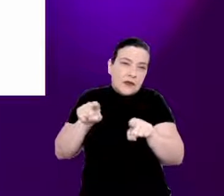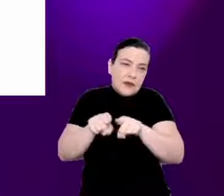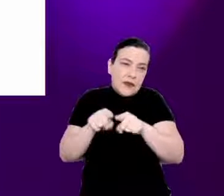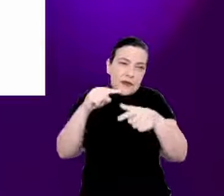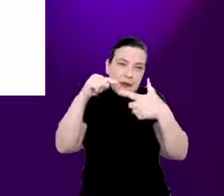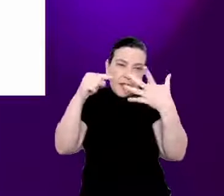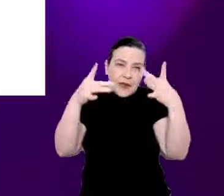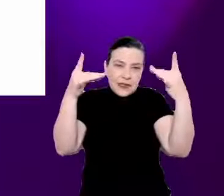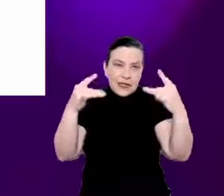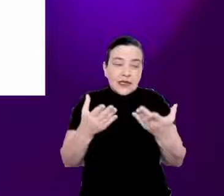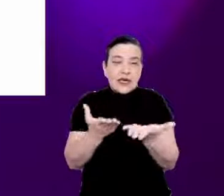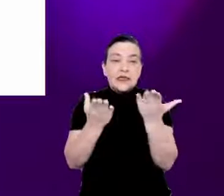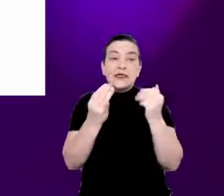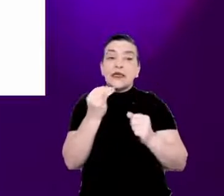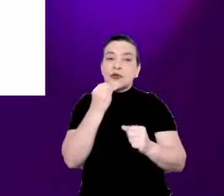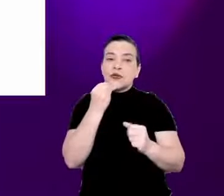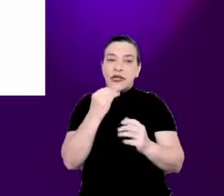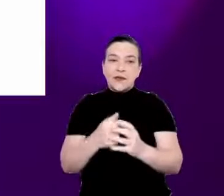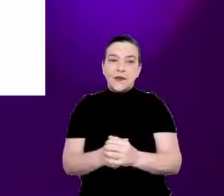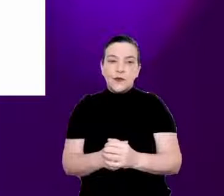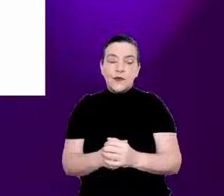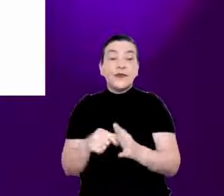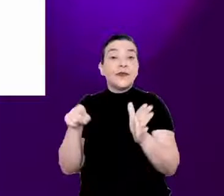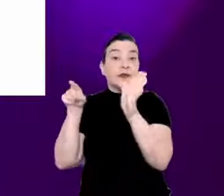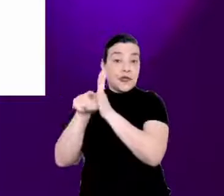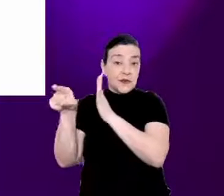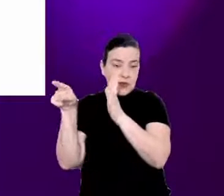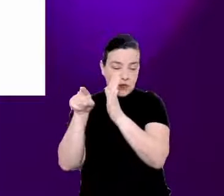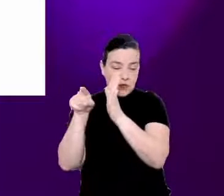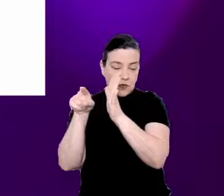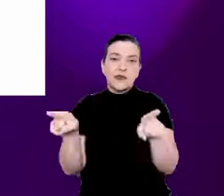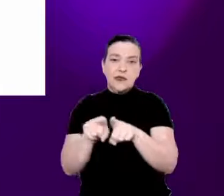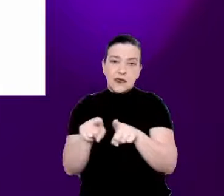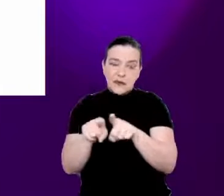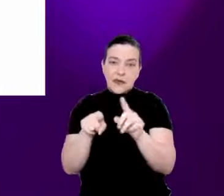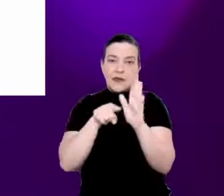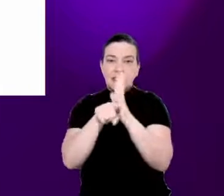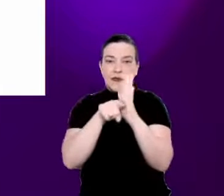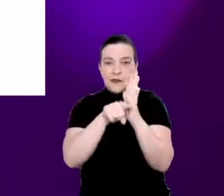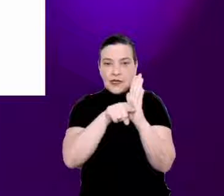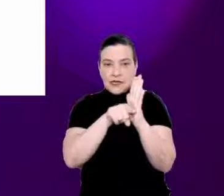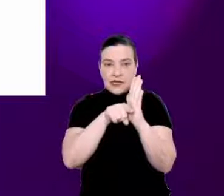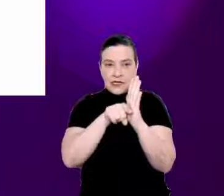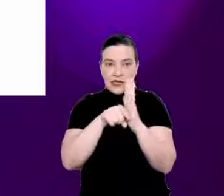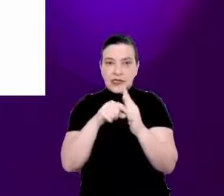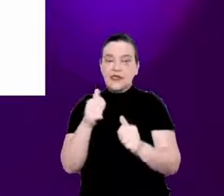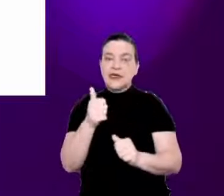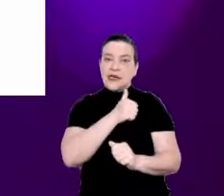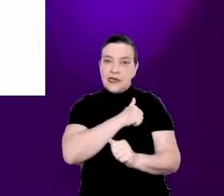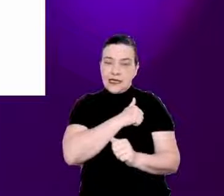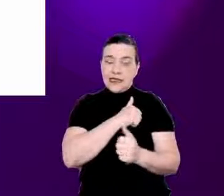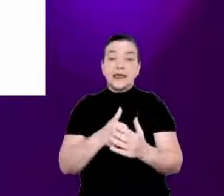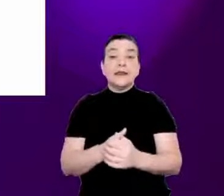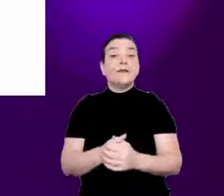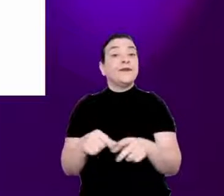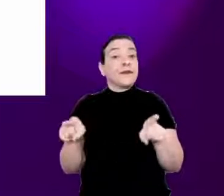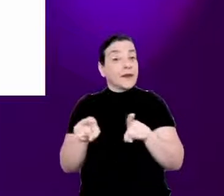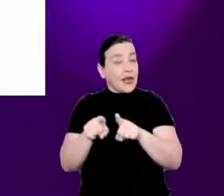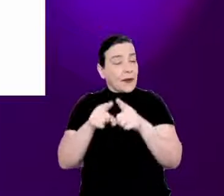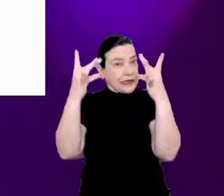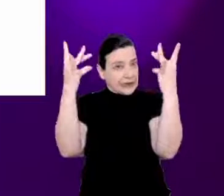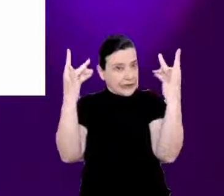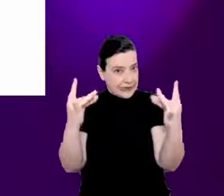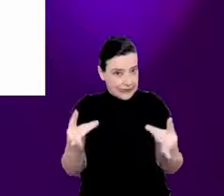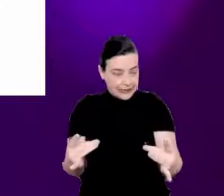tem um exemplo, né, das perguntas também, né, da pesquisa canadense, também bem